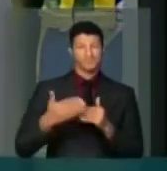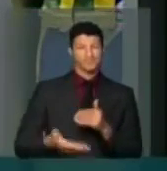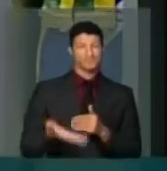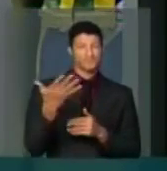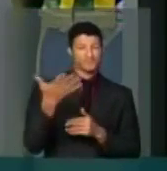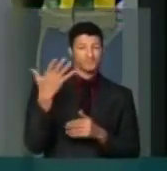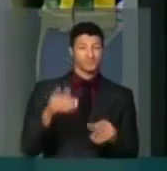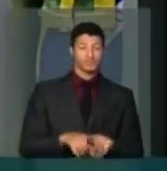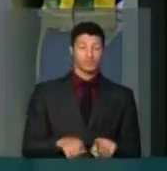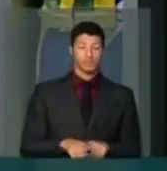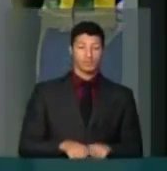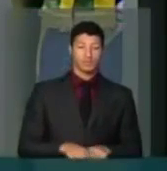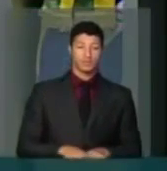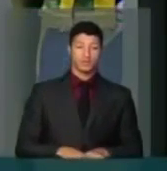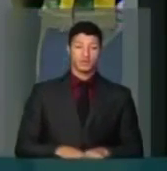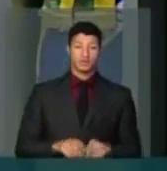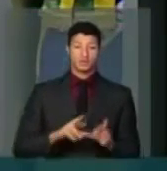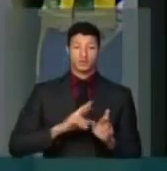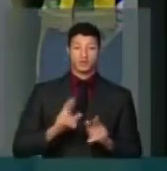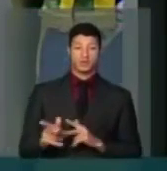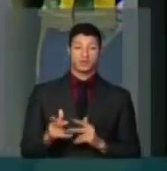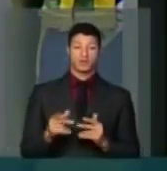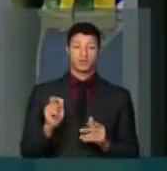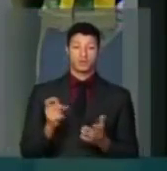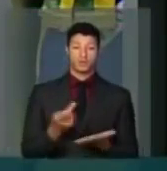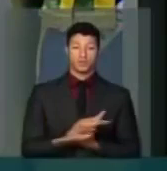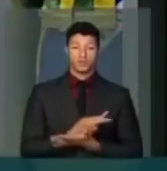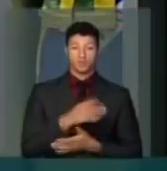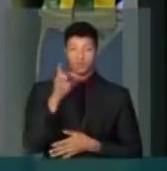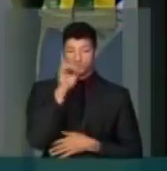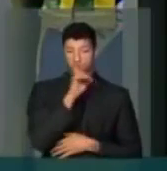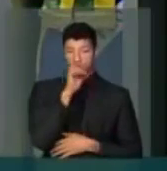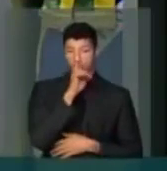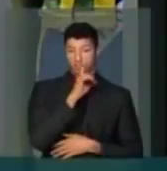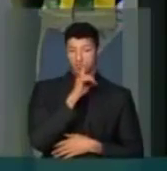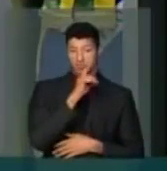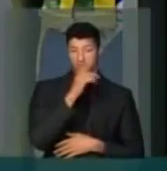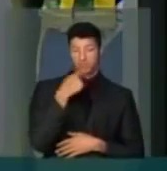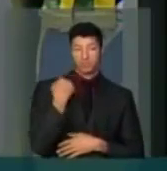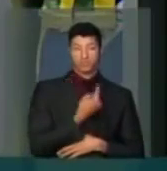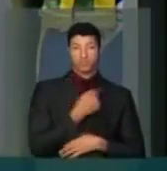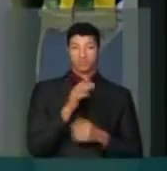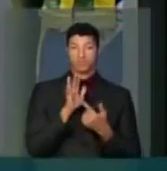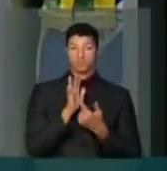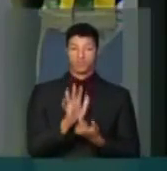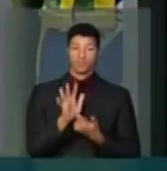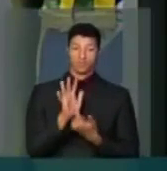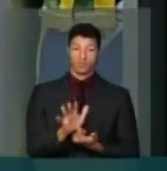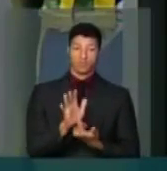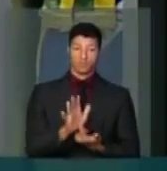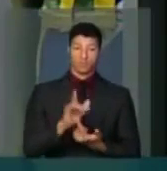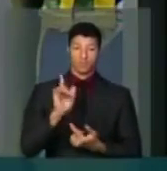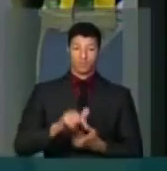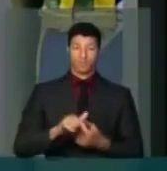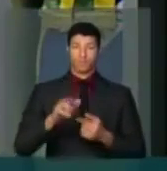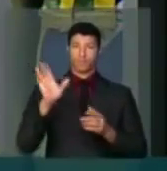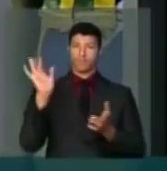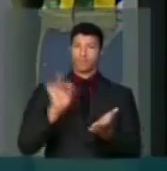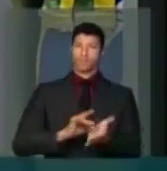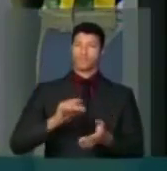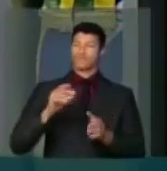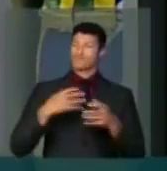muito dinheiro, diferentemente do domingo, nós mostramos que aquele era o